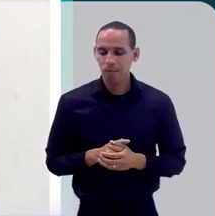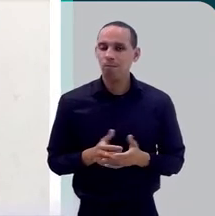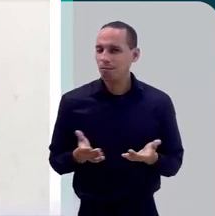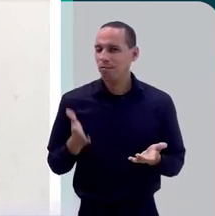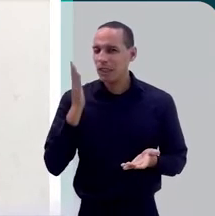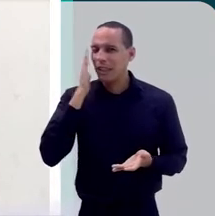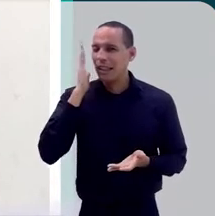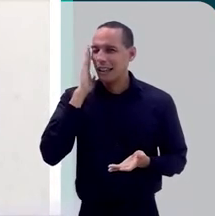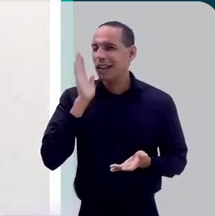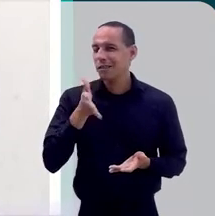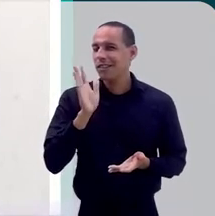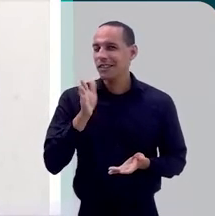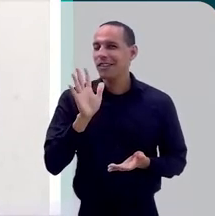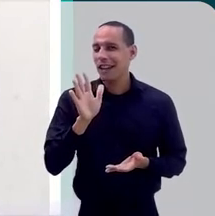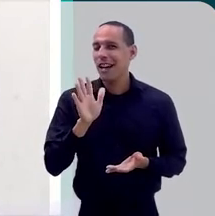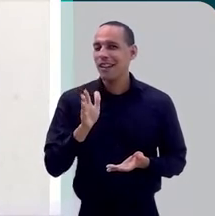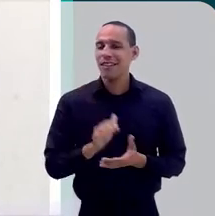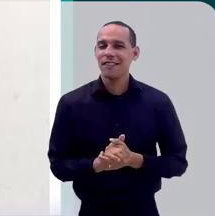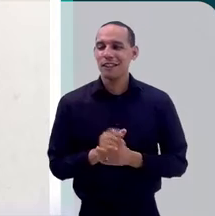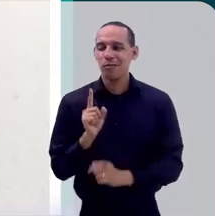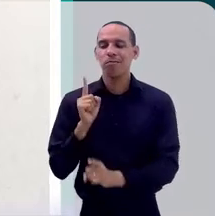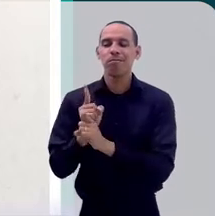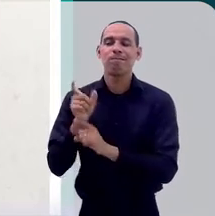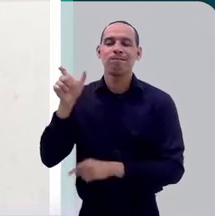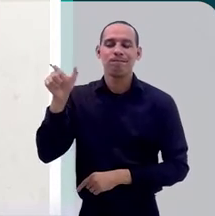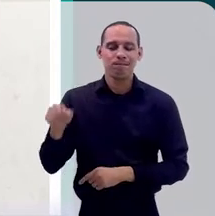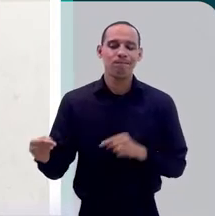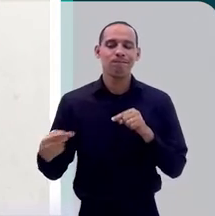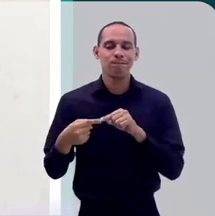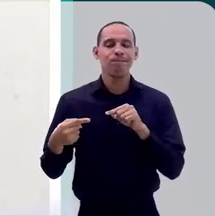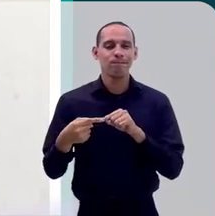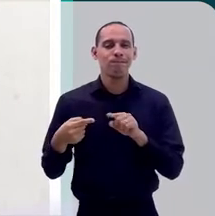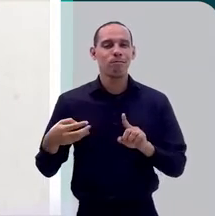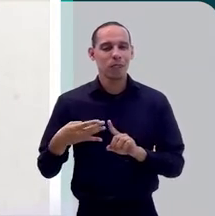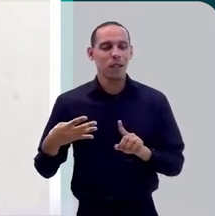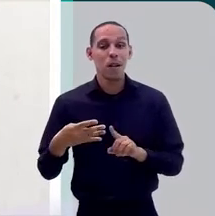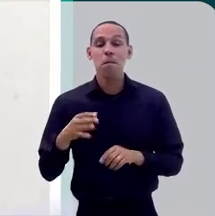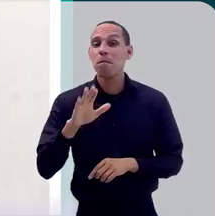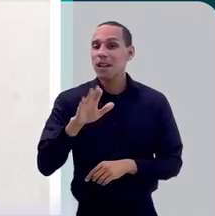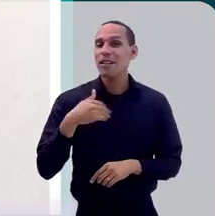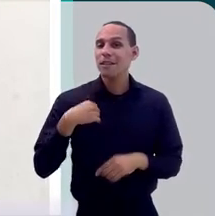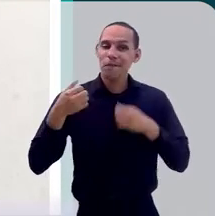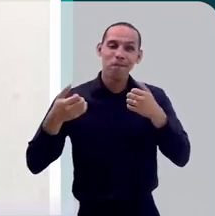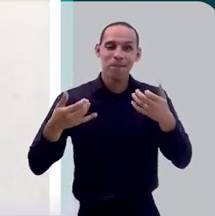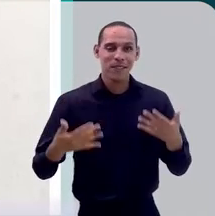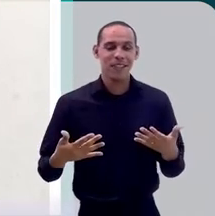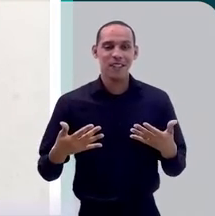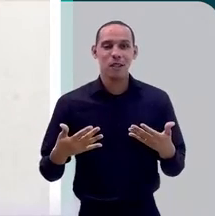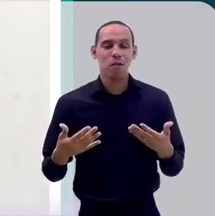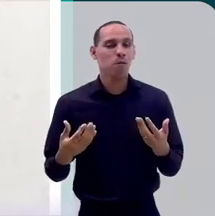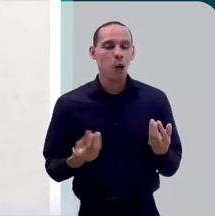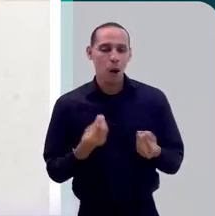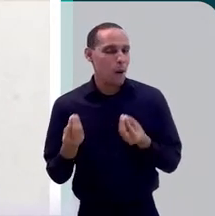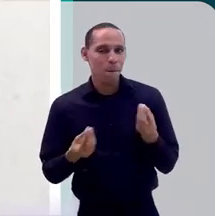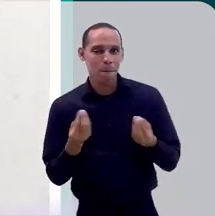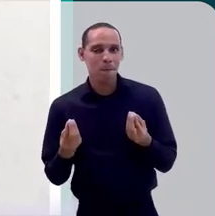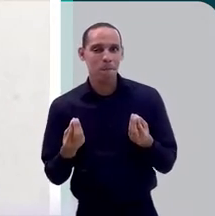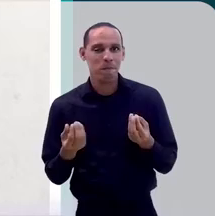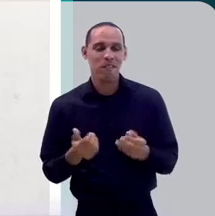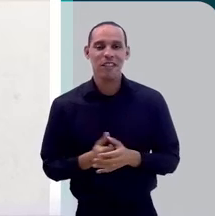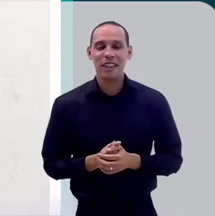já sabem bastante, diagnosticam, né? Mas, como eu lhe falei, dentro